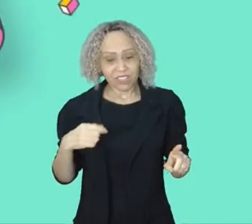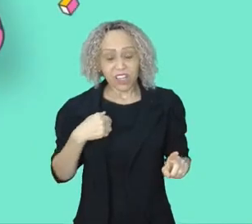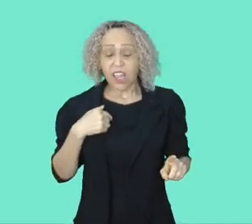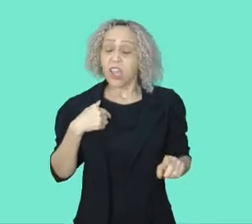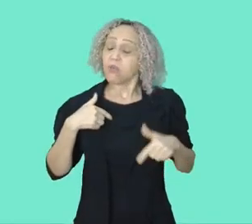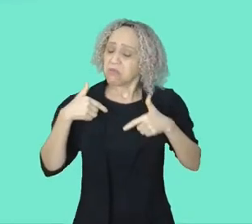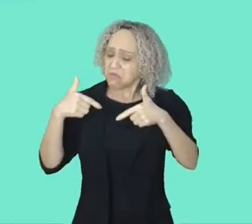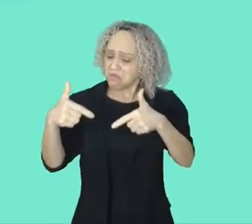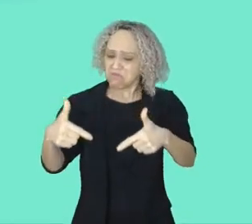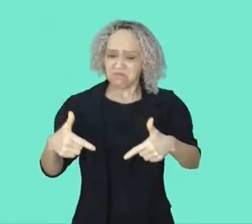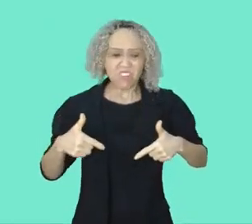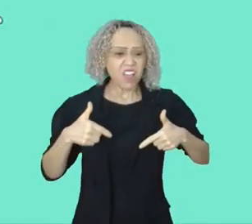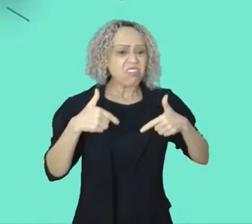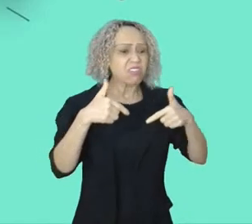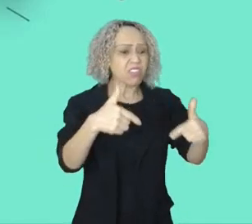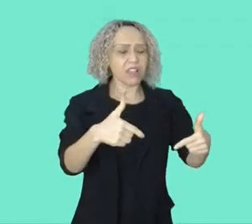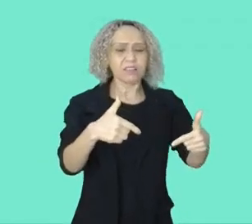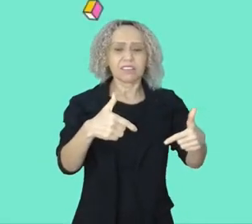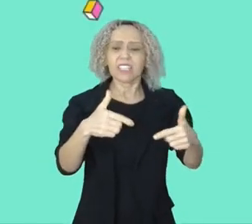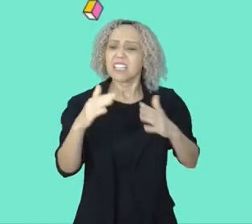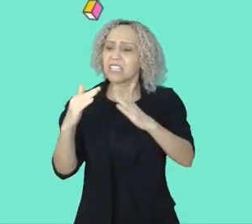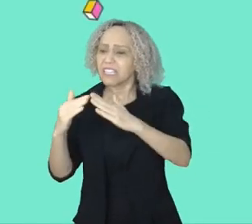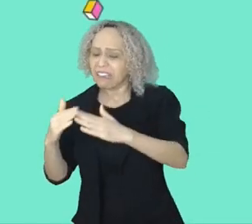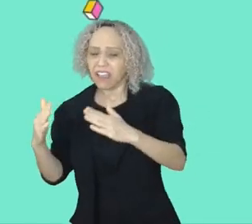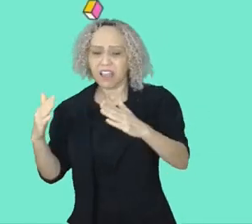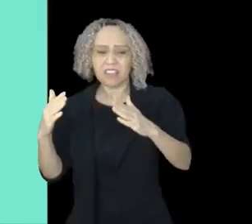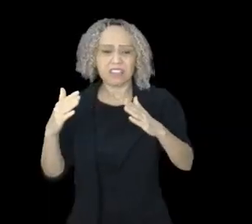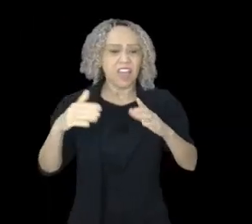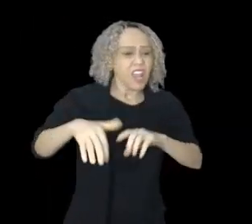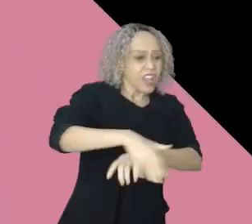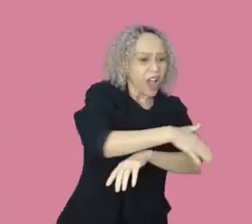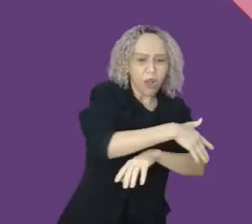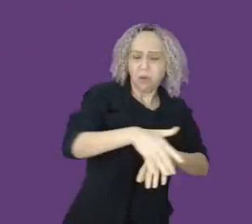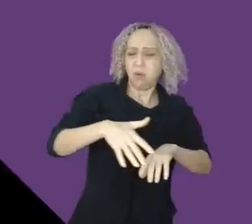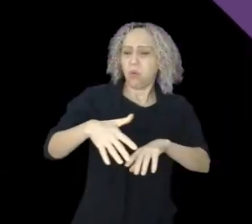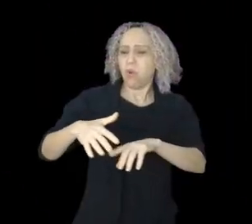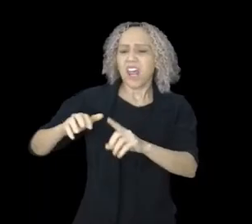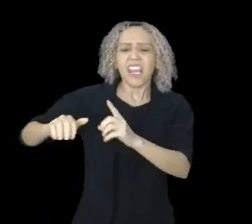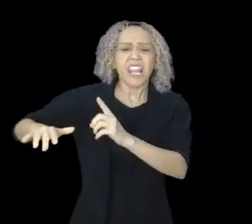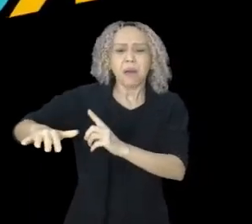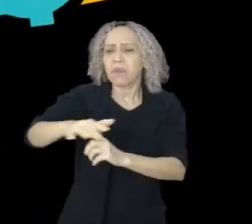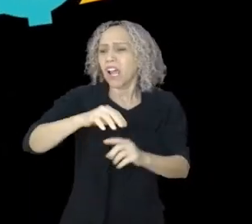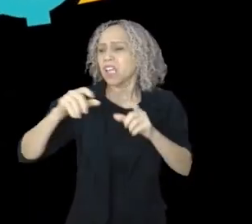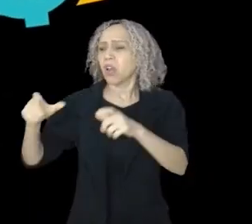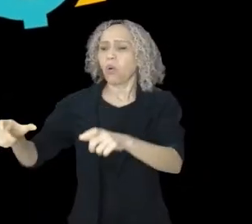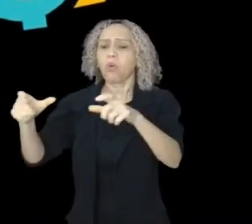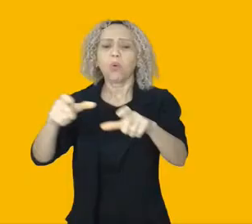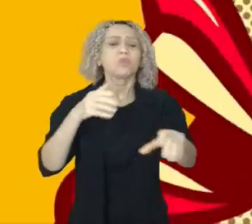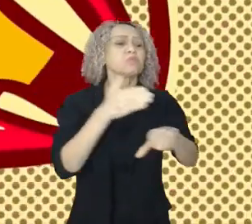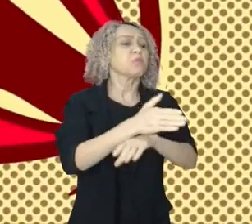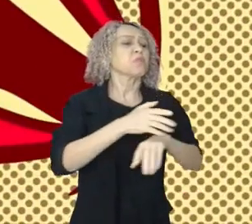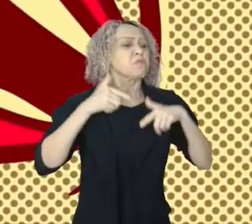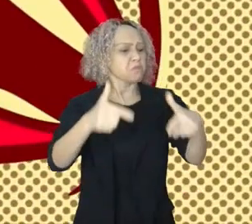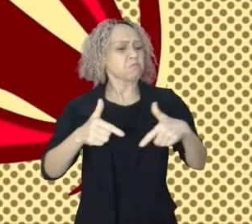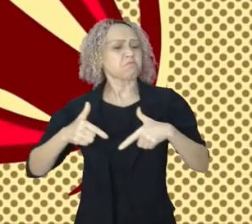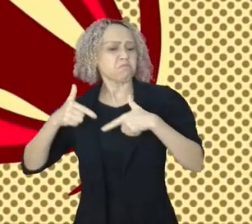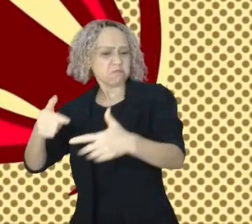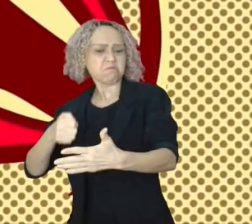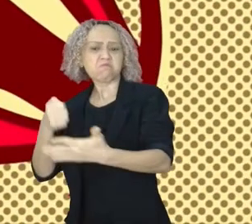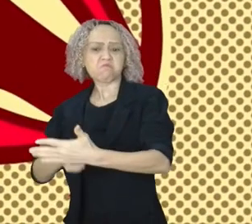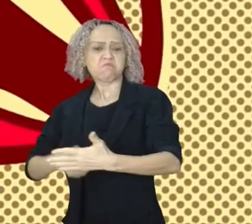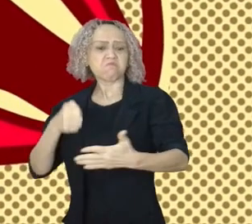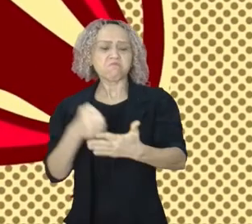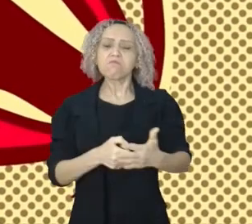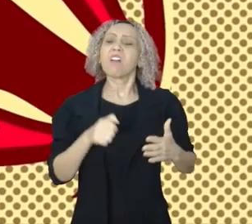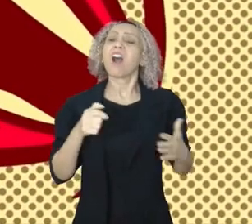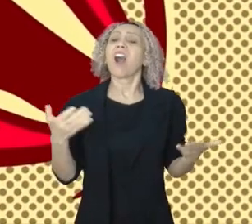Seja em casa, no campo, na rua ou na praça. Chega de mordaça,